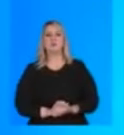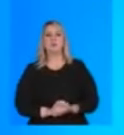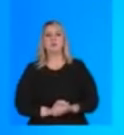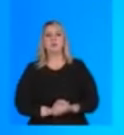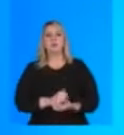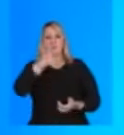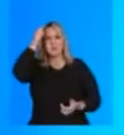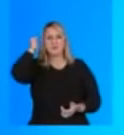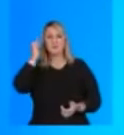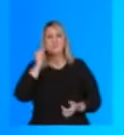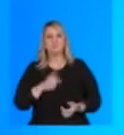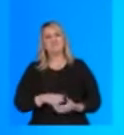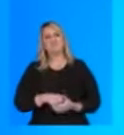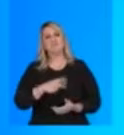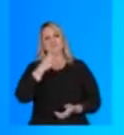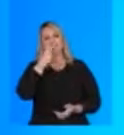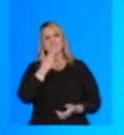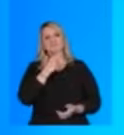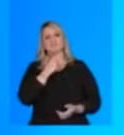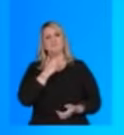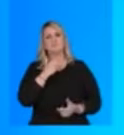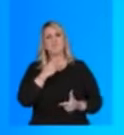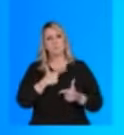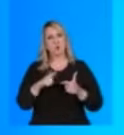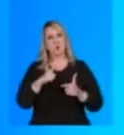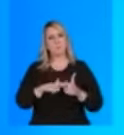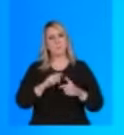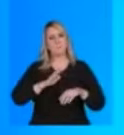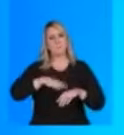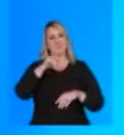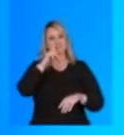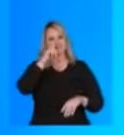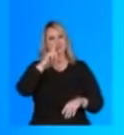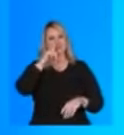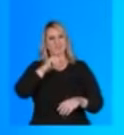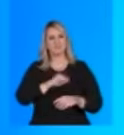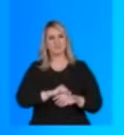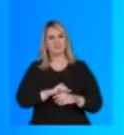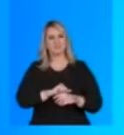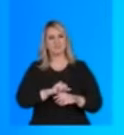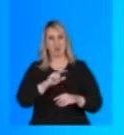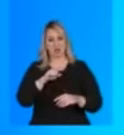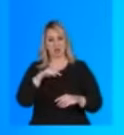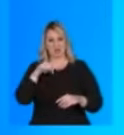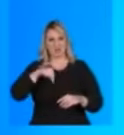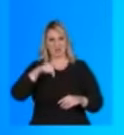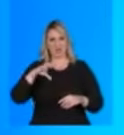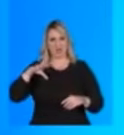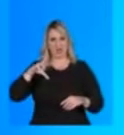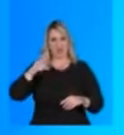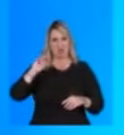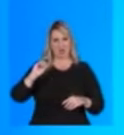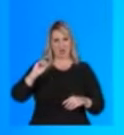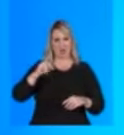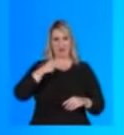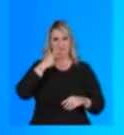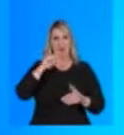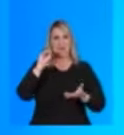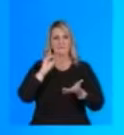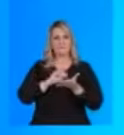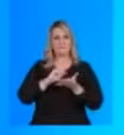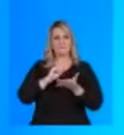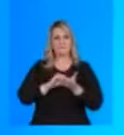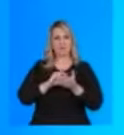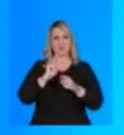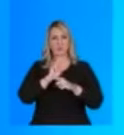Osório eu considero que um dos problemas mais graves da nossa cidade diz respeito à falta de cuidado